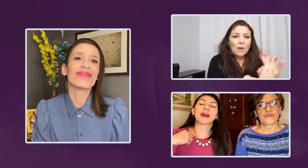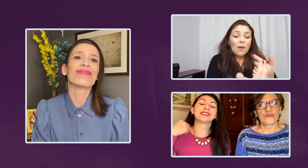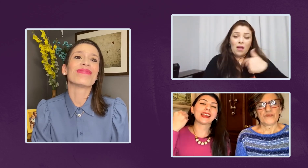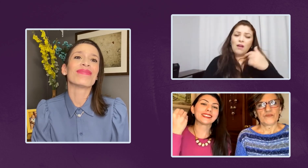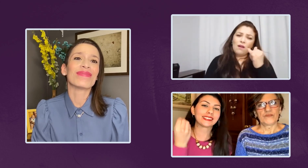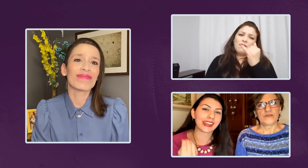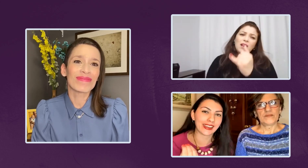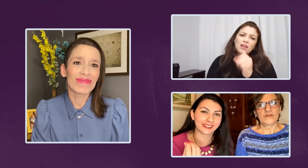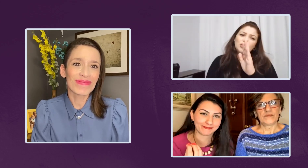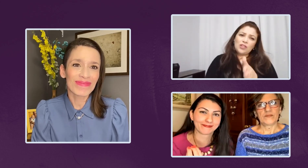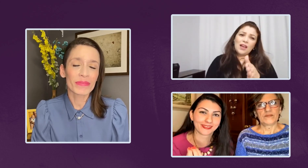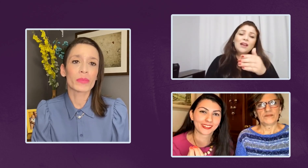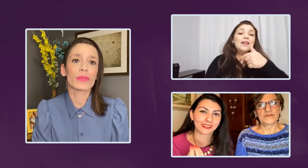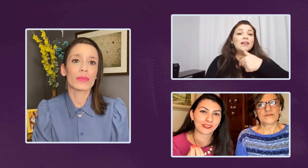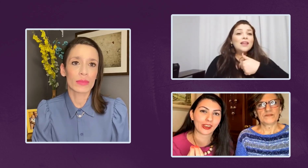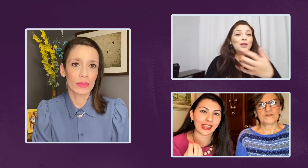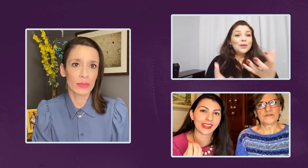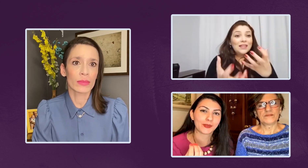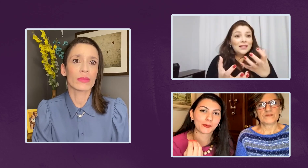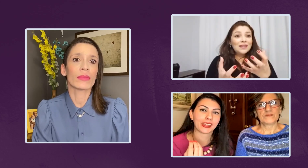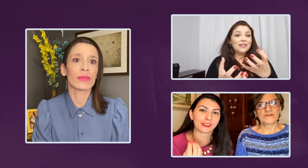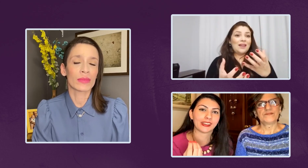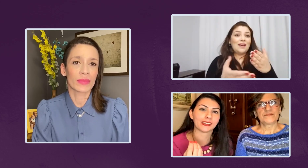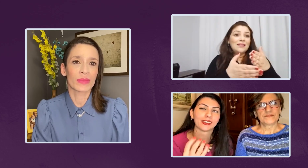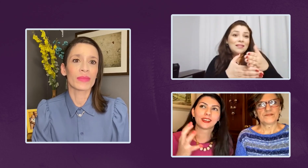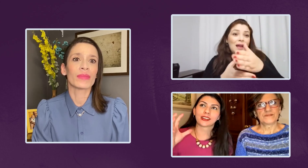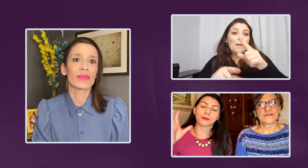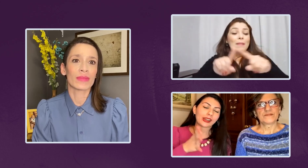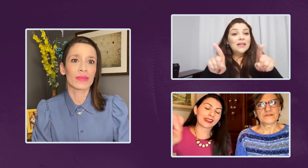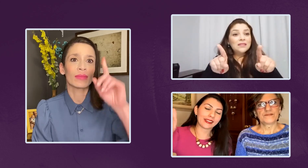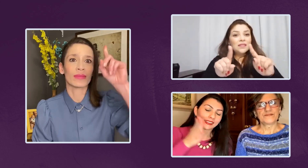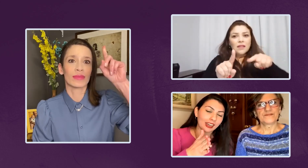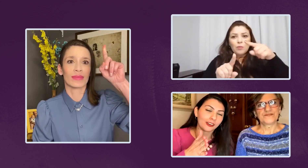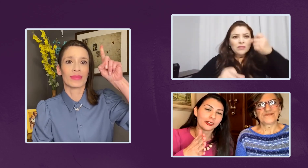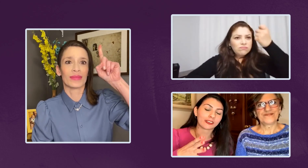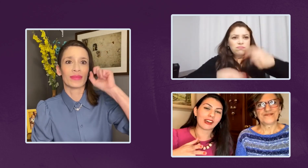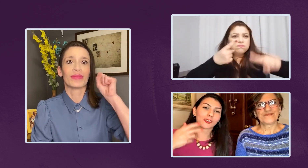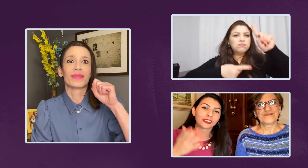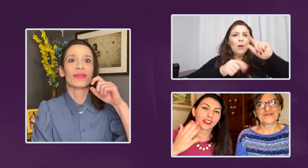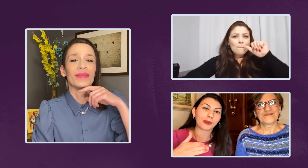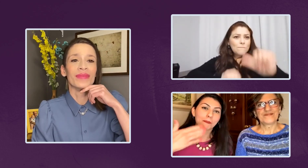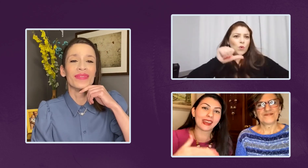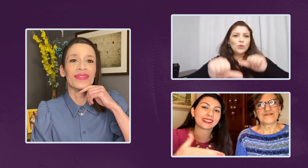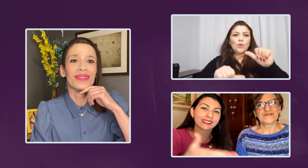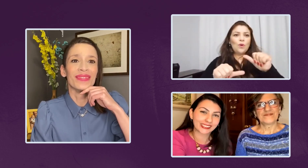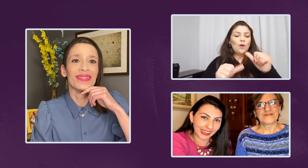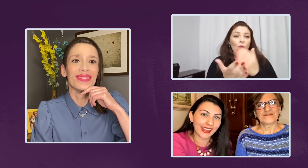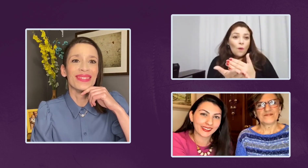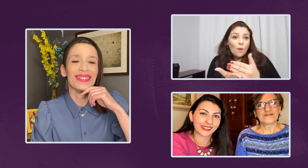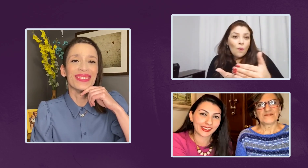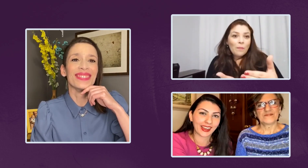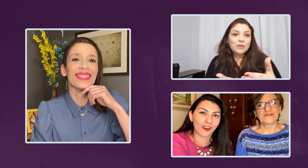e passei a ser. Foi esse momento aí. Porque até então, eu estava lutando para